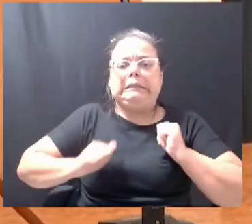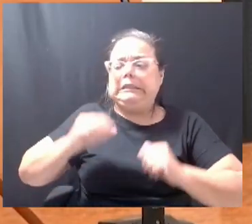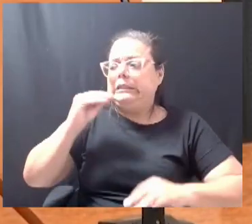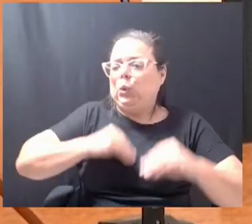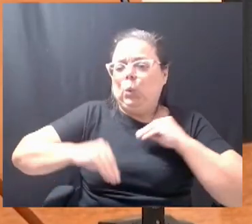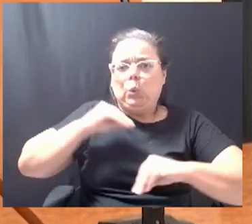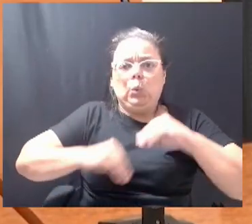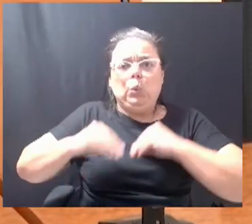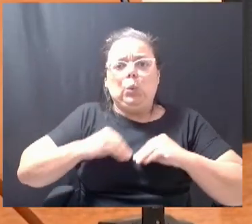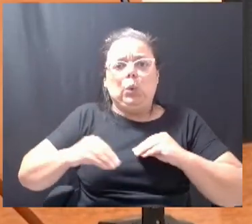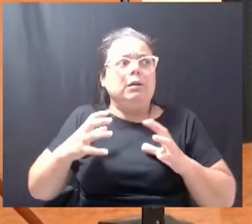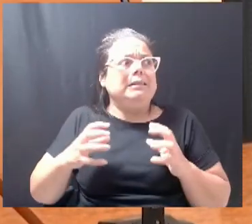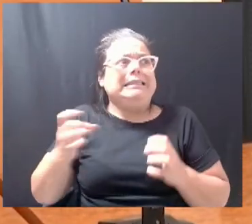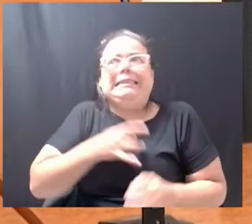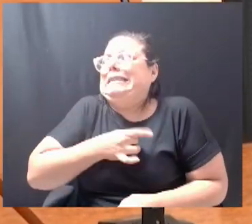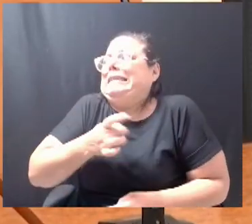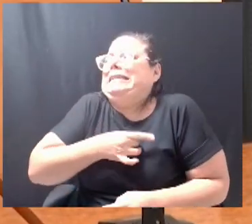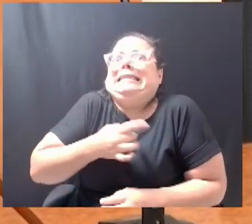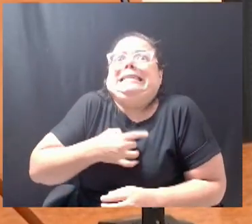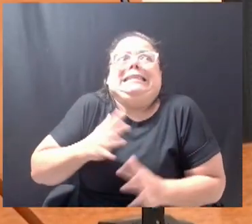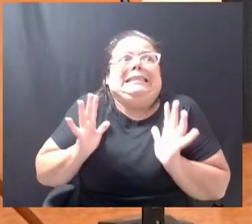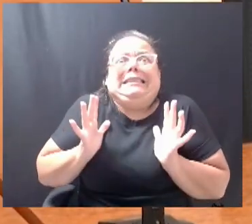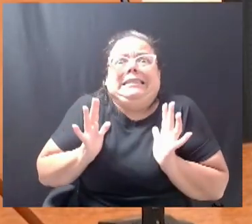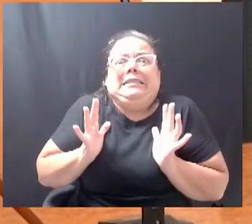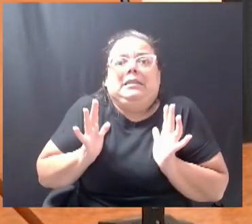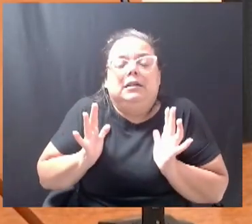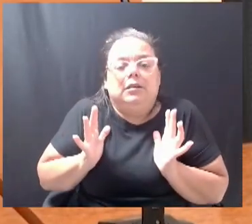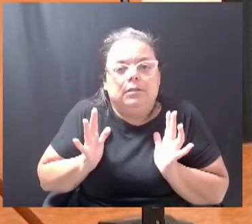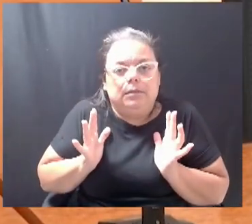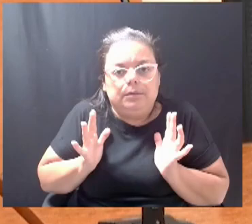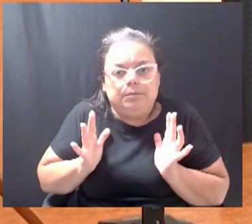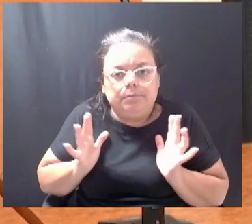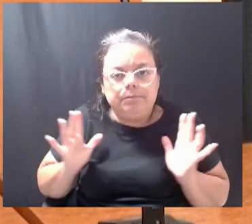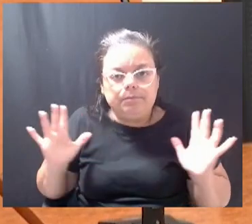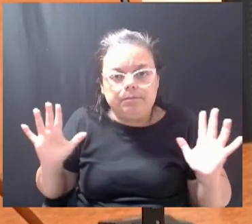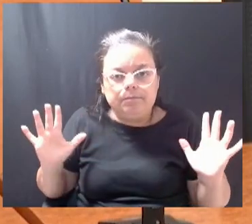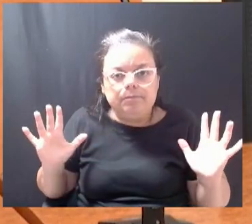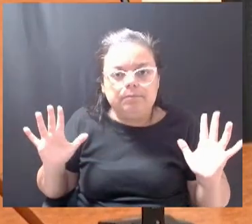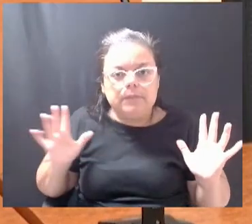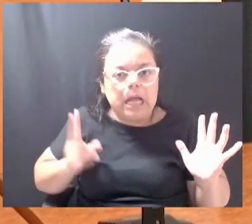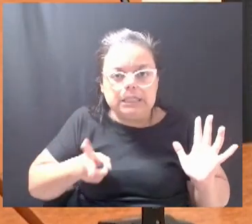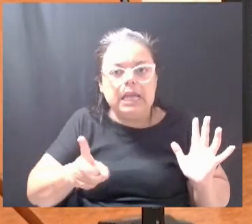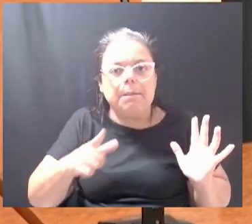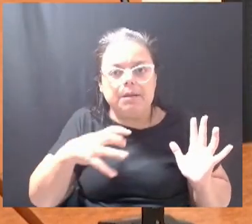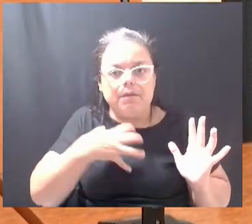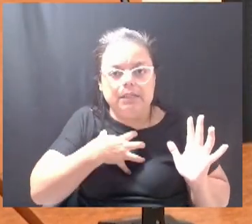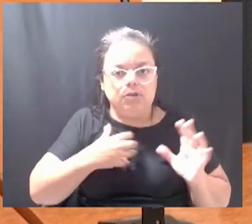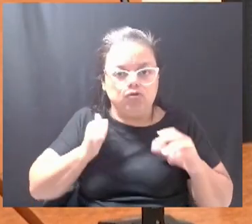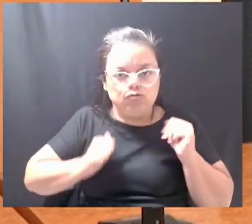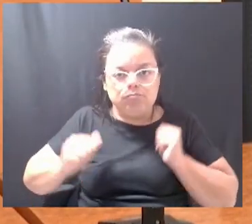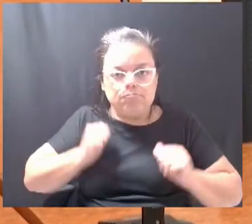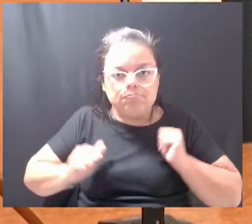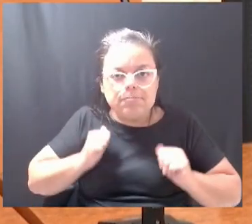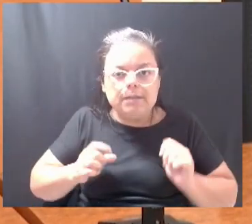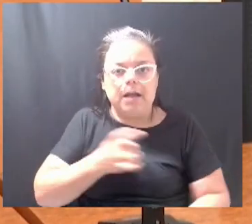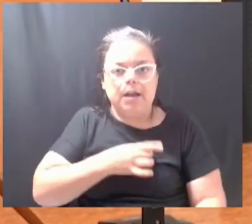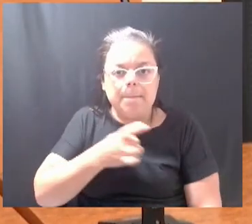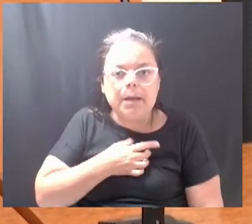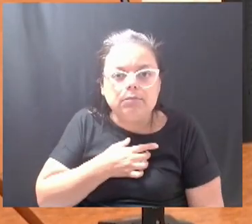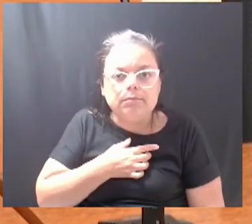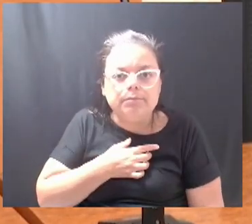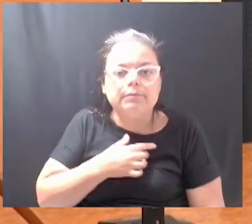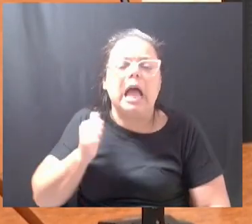pânico. Toda hora a pessoa vai ter depressão ou toda hora ela vai ter ansiedade? A ansiedade e a depressão acontece